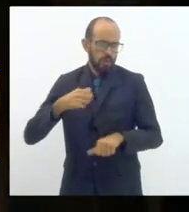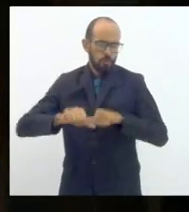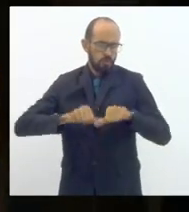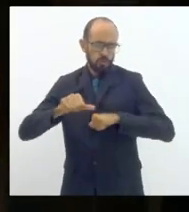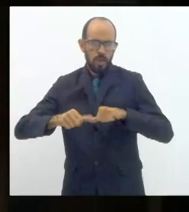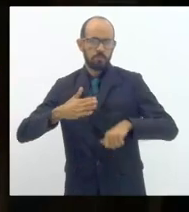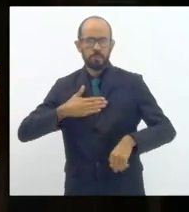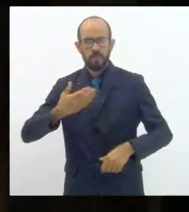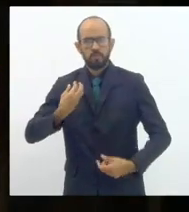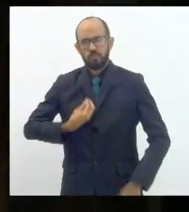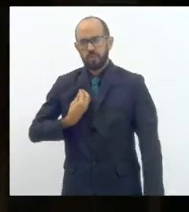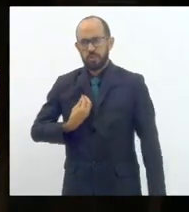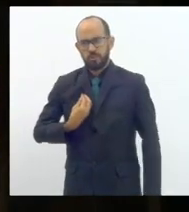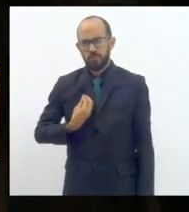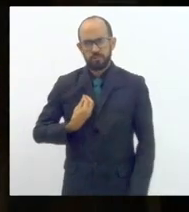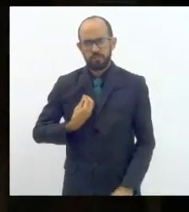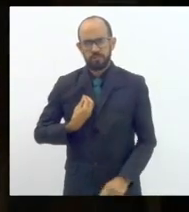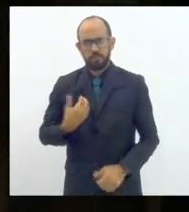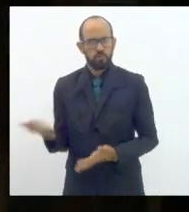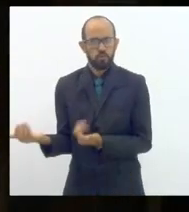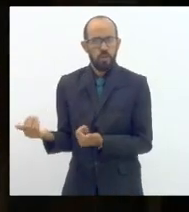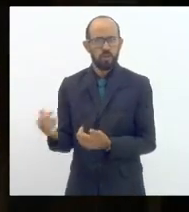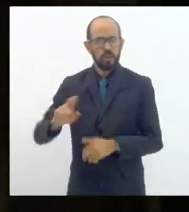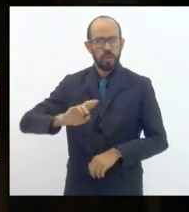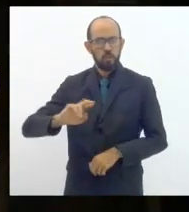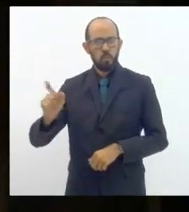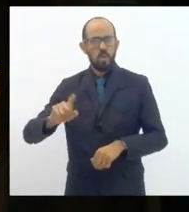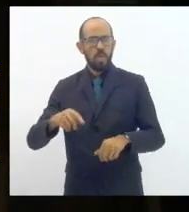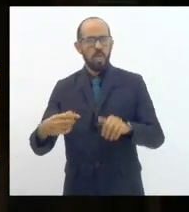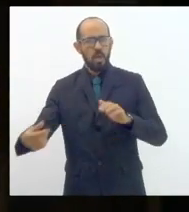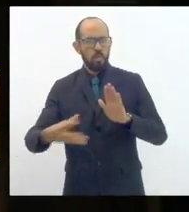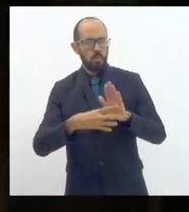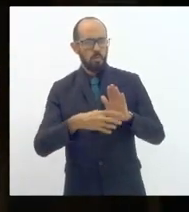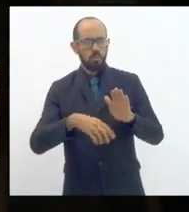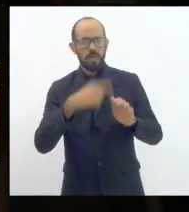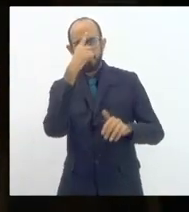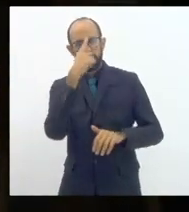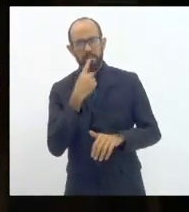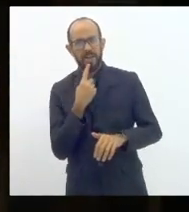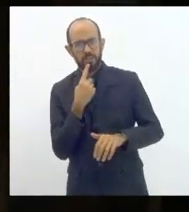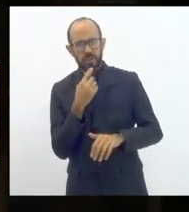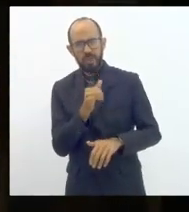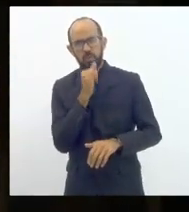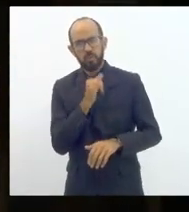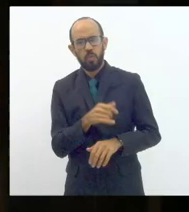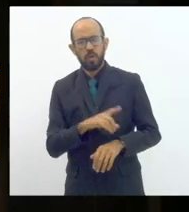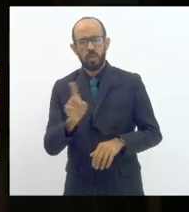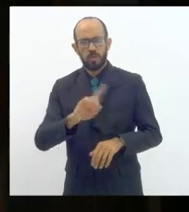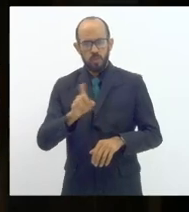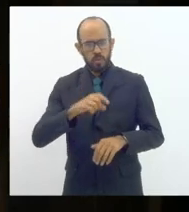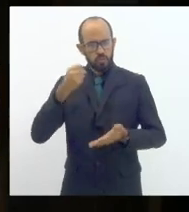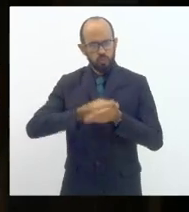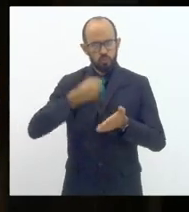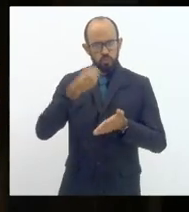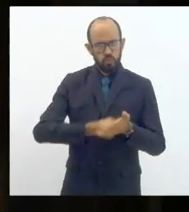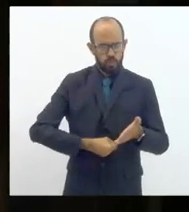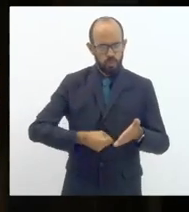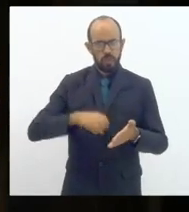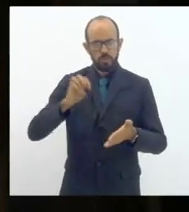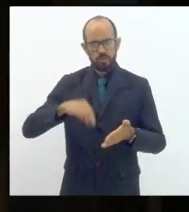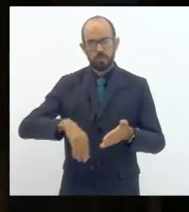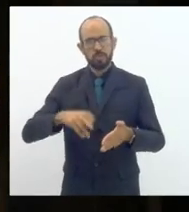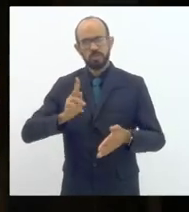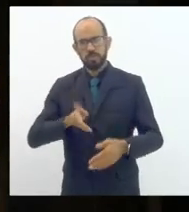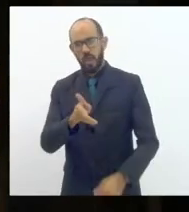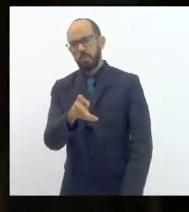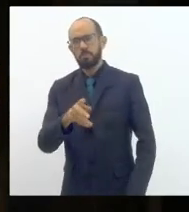de novo, e falar que o jovem não é uma alegoria. O jovem tem poder, tem força. A gente luta o dia inteiro, a gente luta